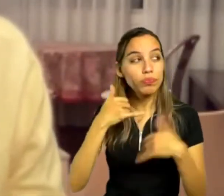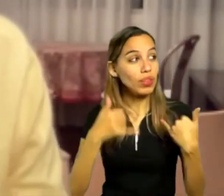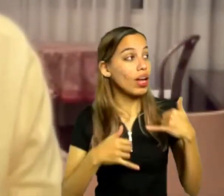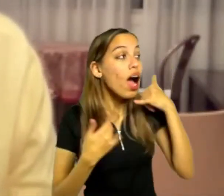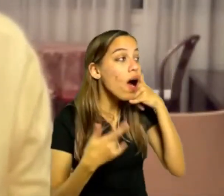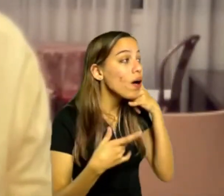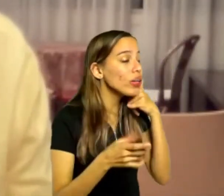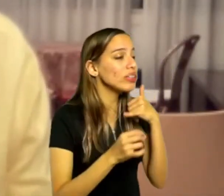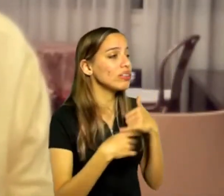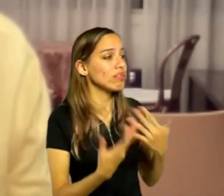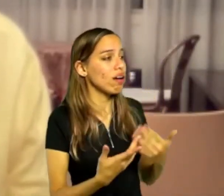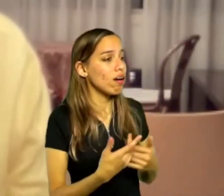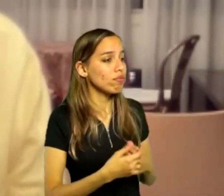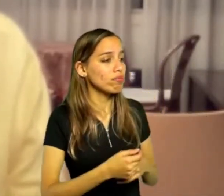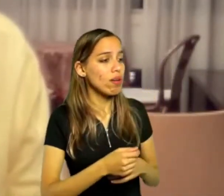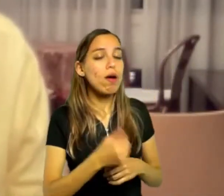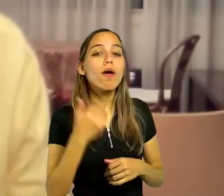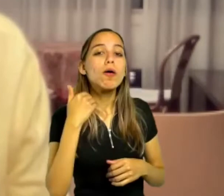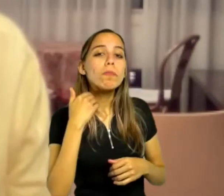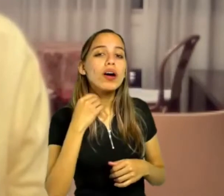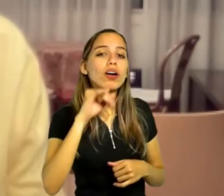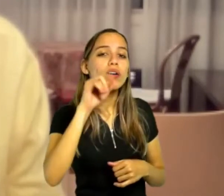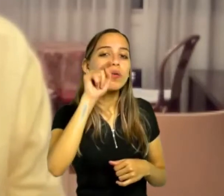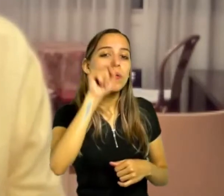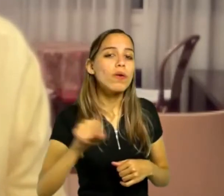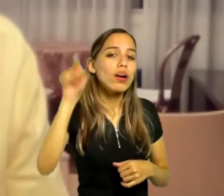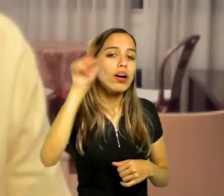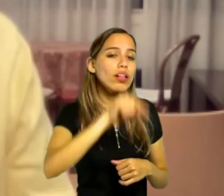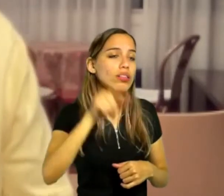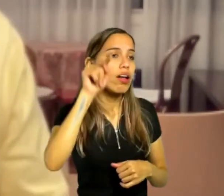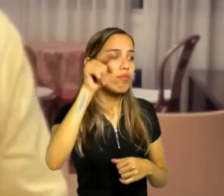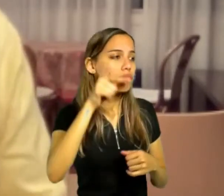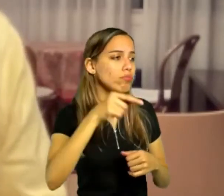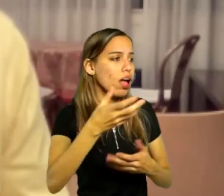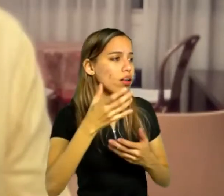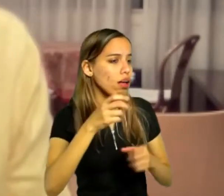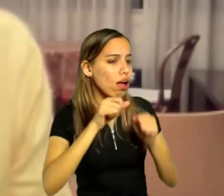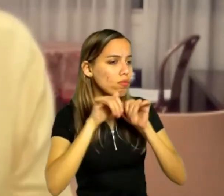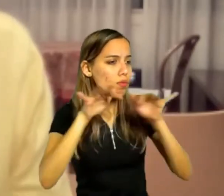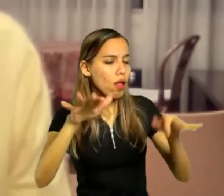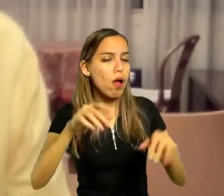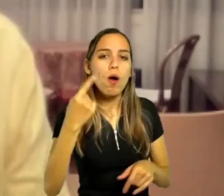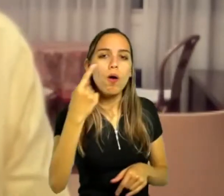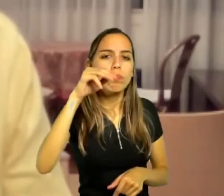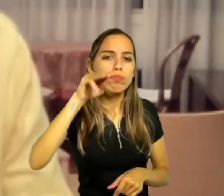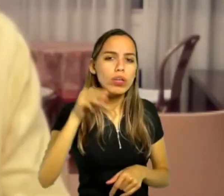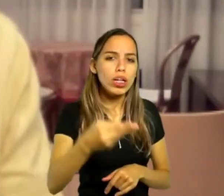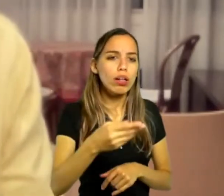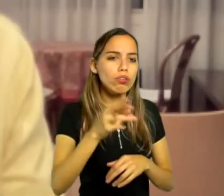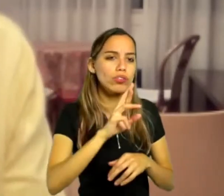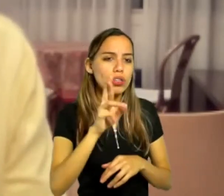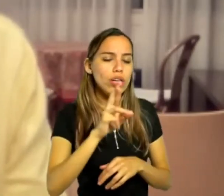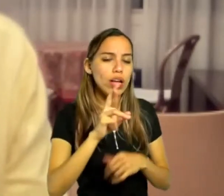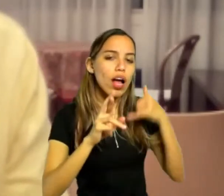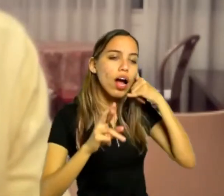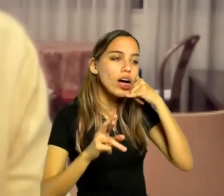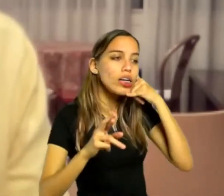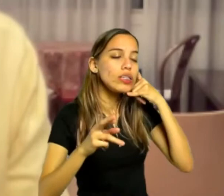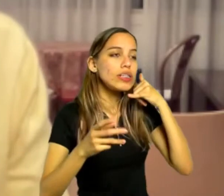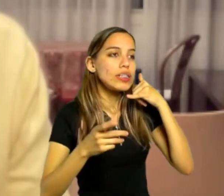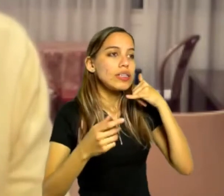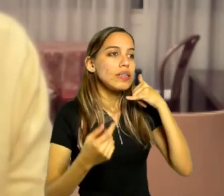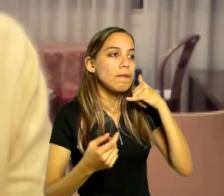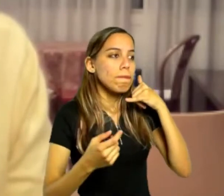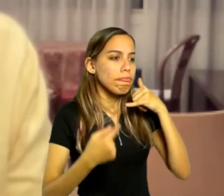doação de R$1 milhão para o combate à epidemia. E nós estamos criando uma equipe